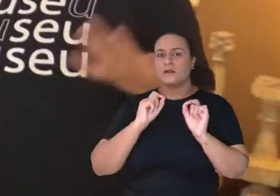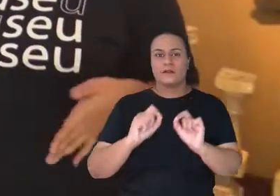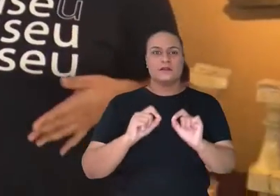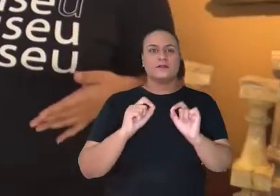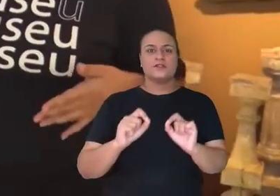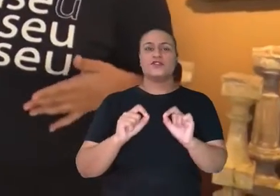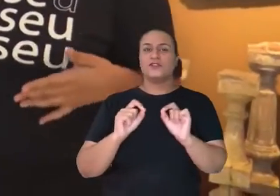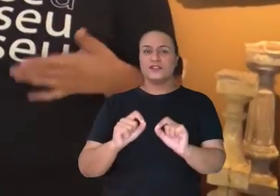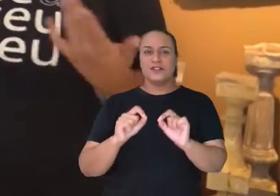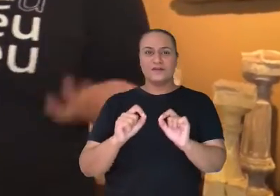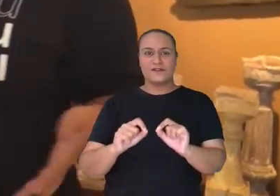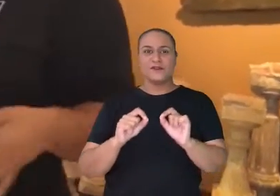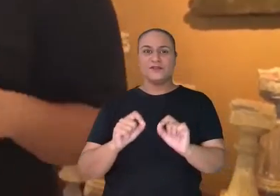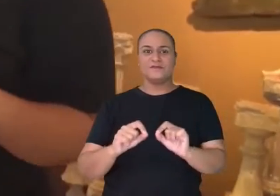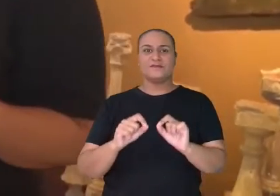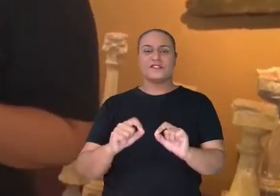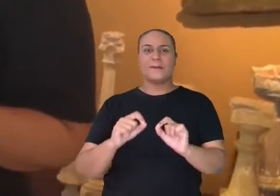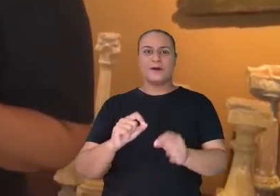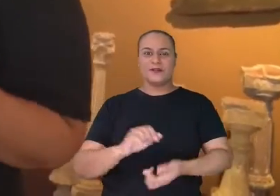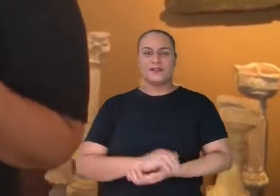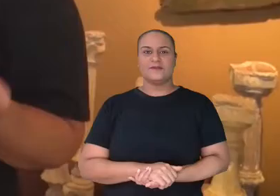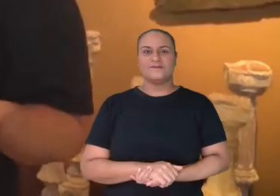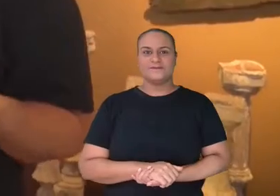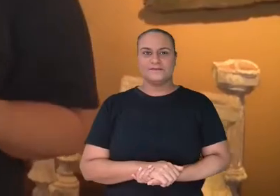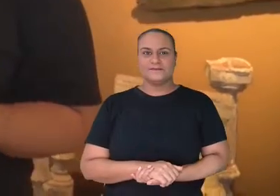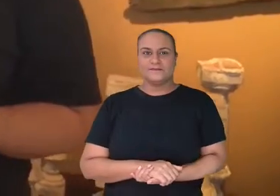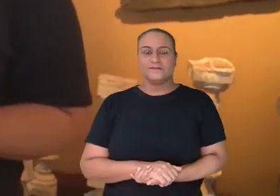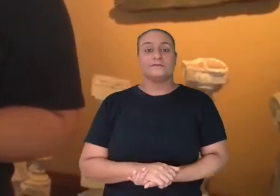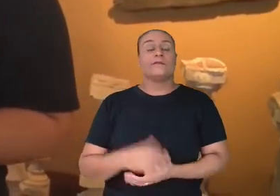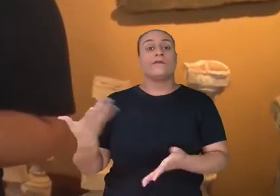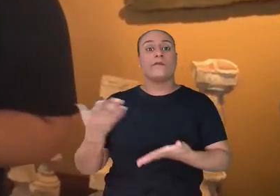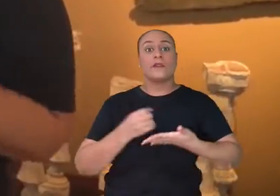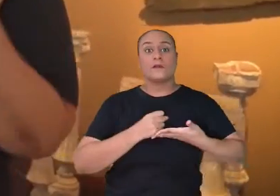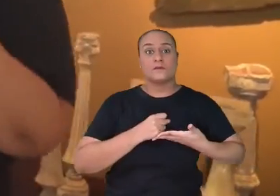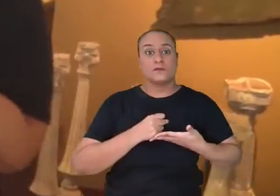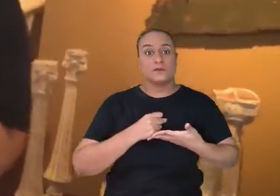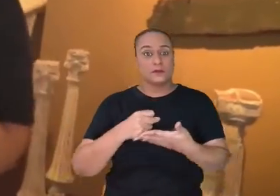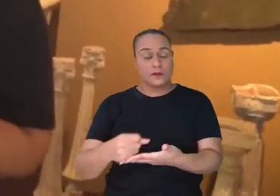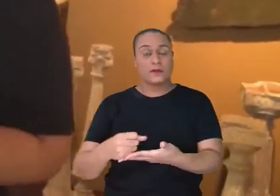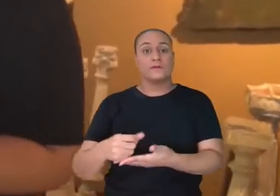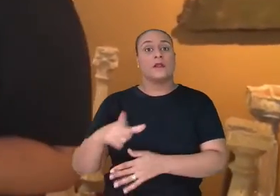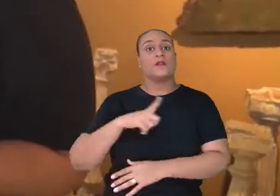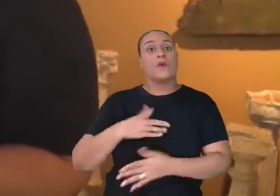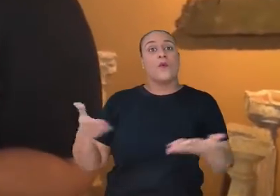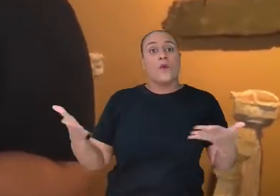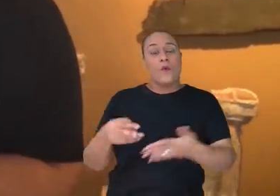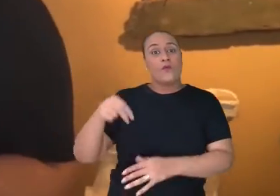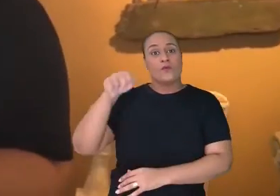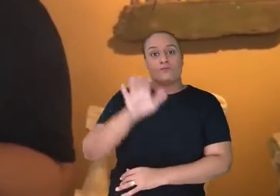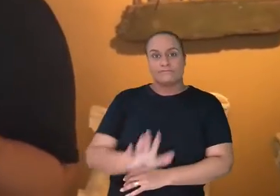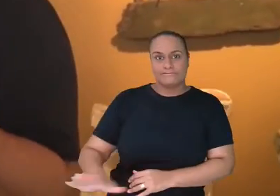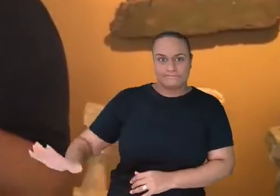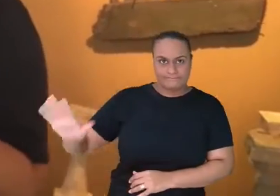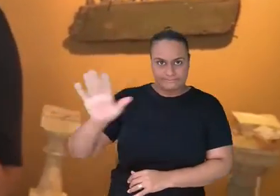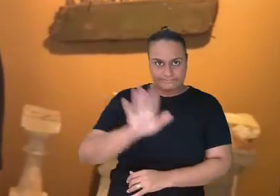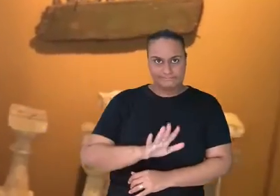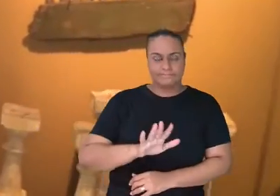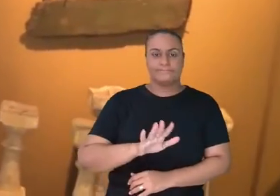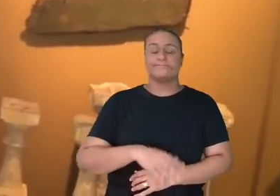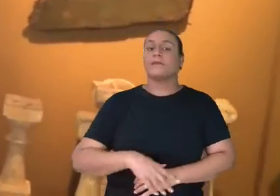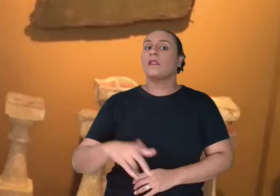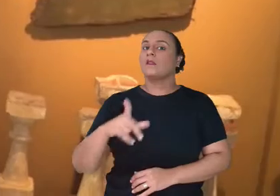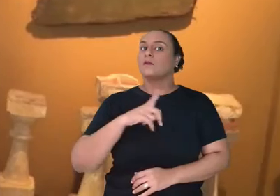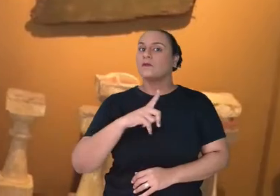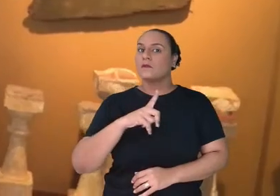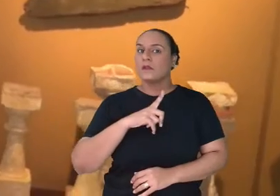de diversos povos que, de alguma forma, contribuíram para o que a gente entende hoje como Nordeste. A gente